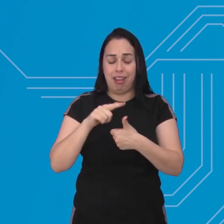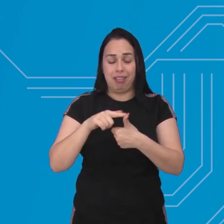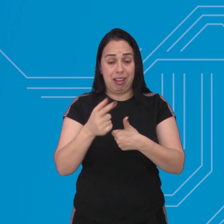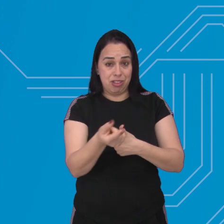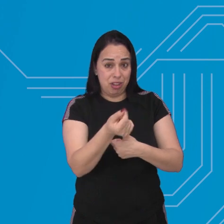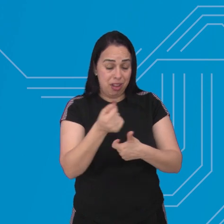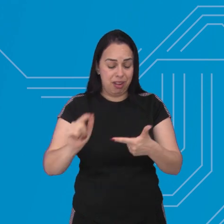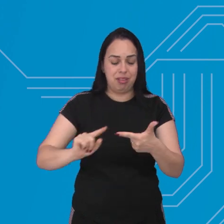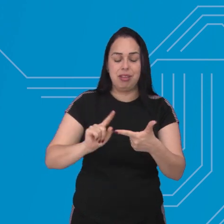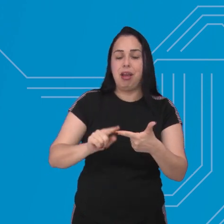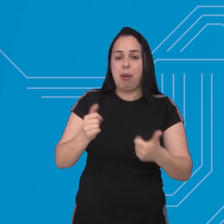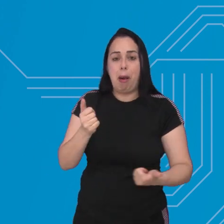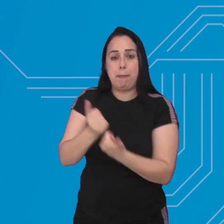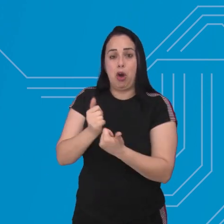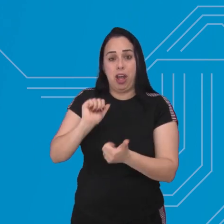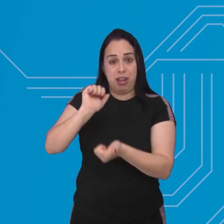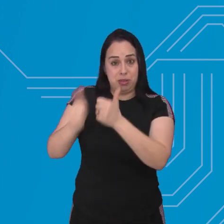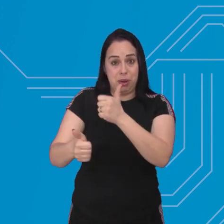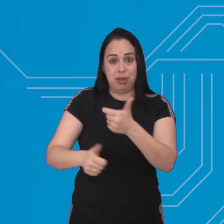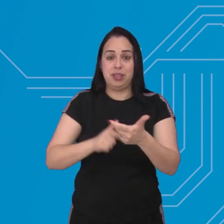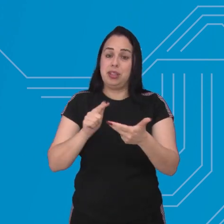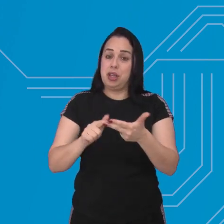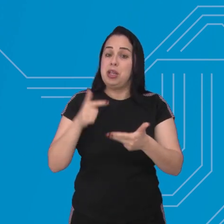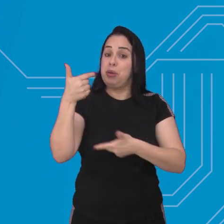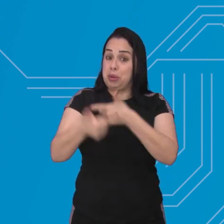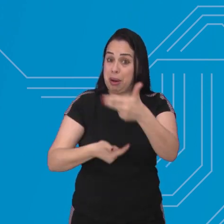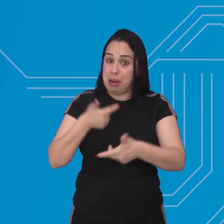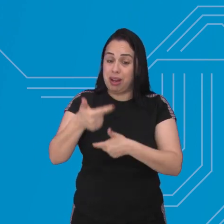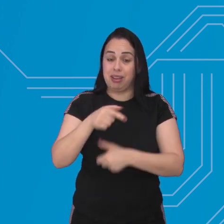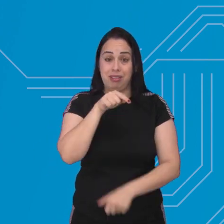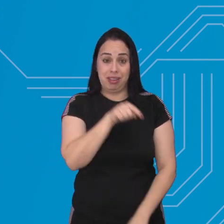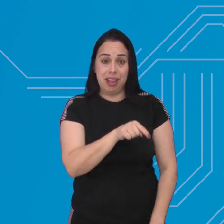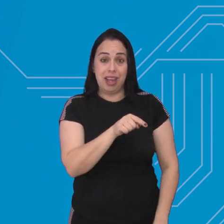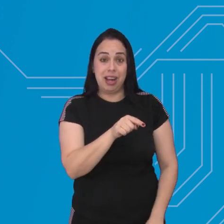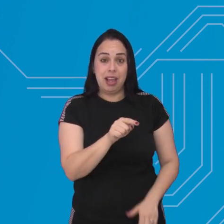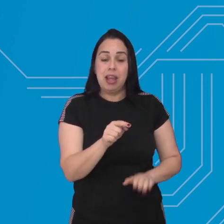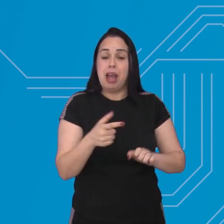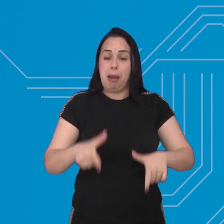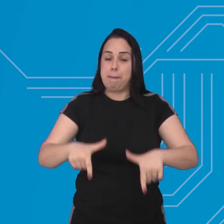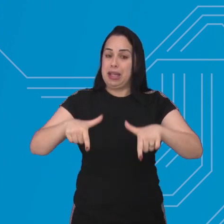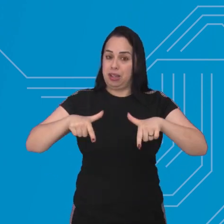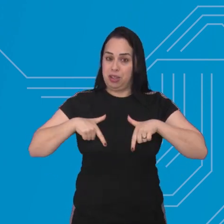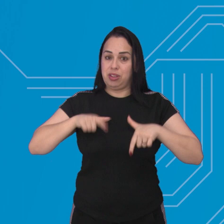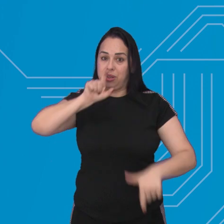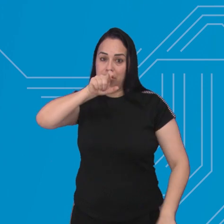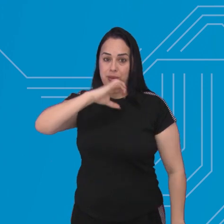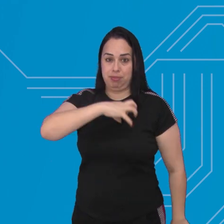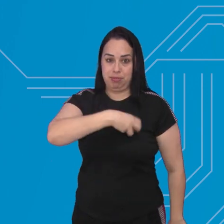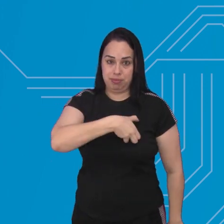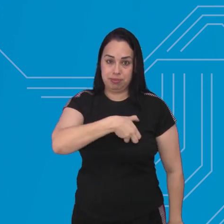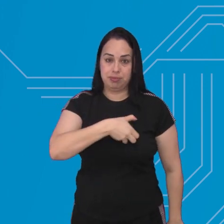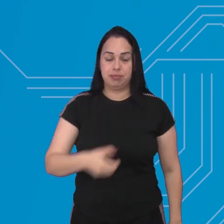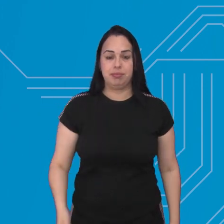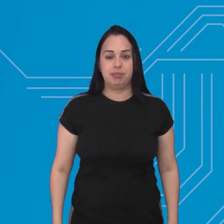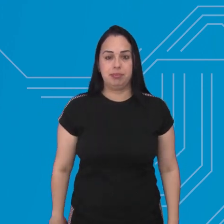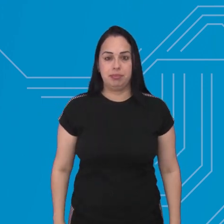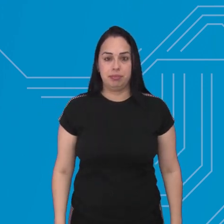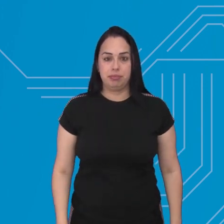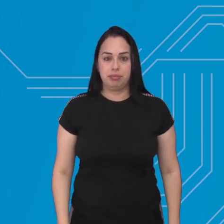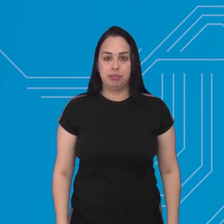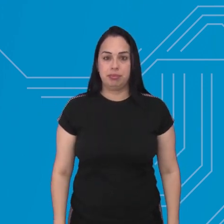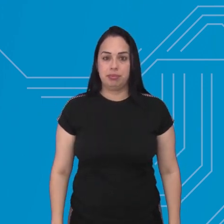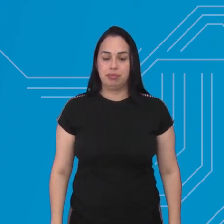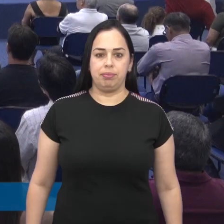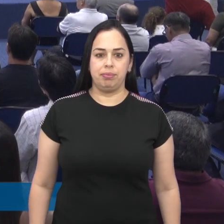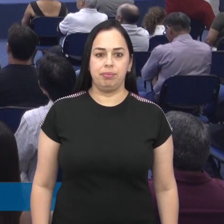geração de emprego e renda, como no apoio ao esporte. Fernando Augusto é um dos patrocinadores do São José Esporte